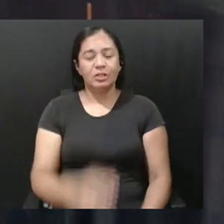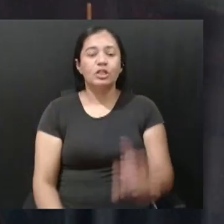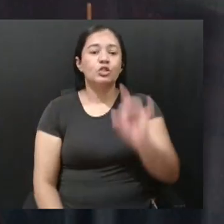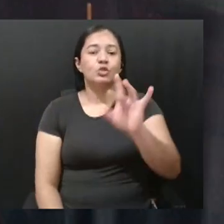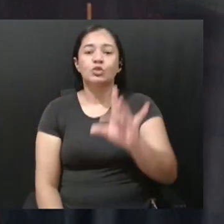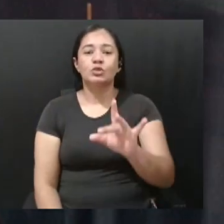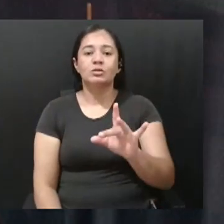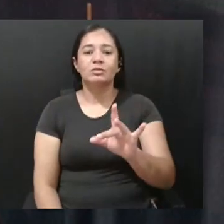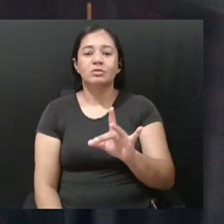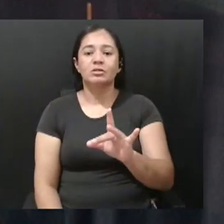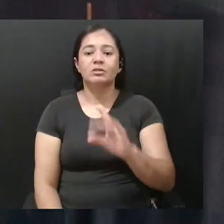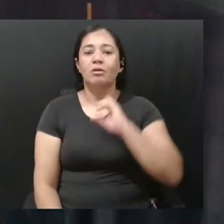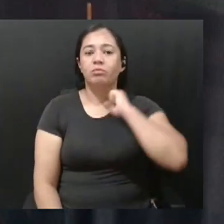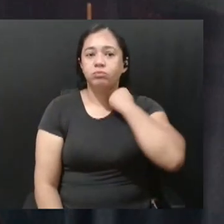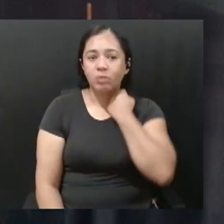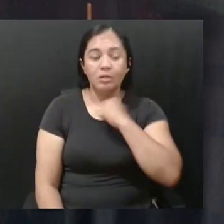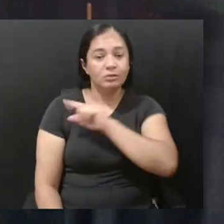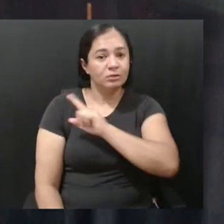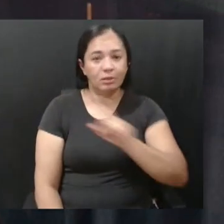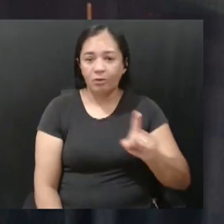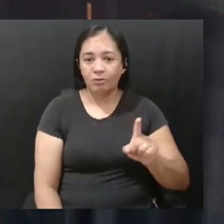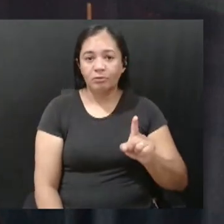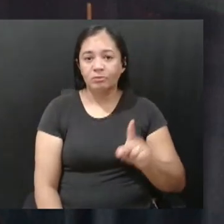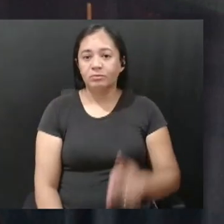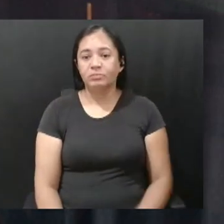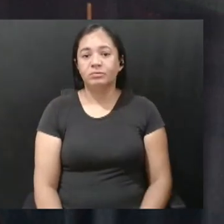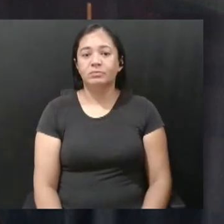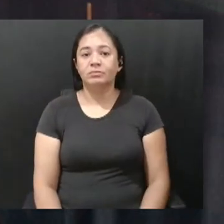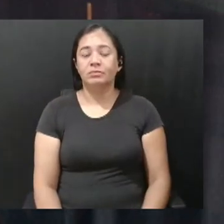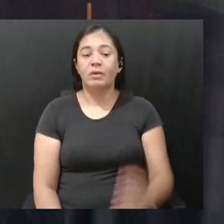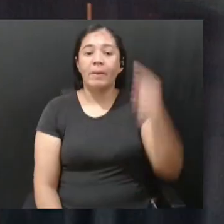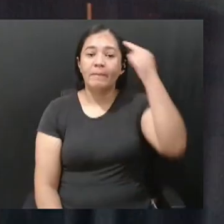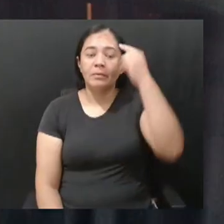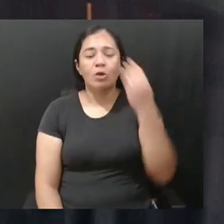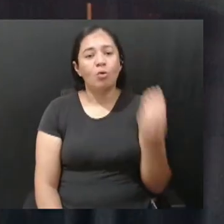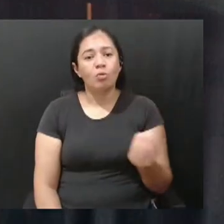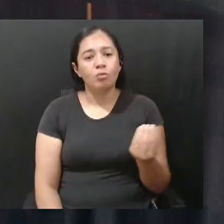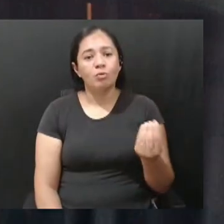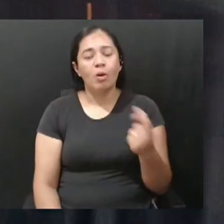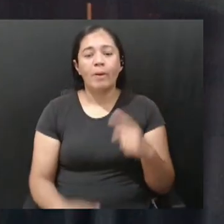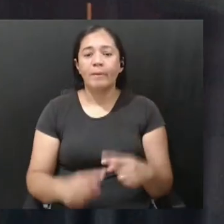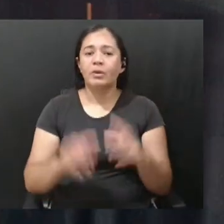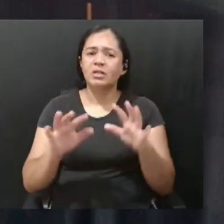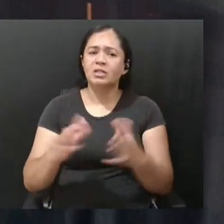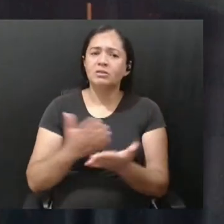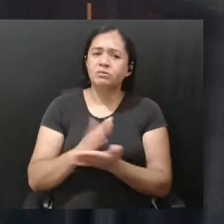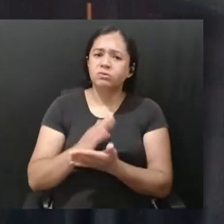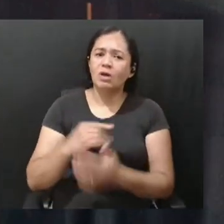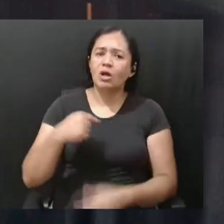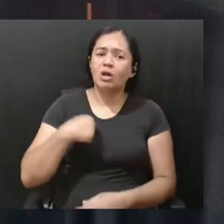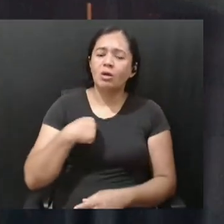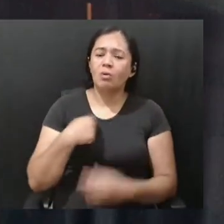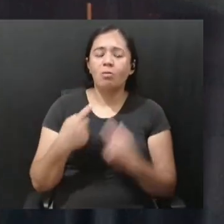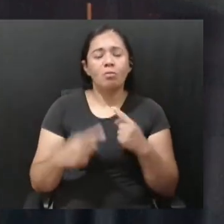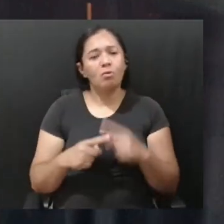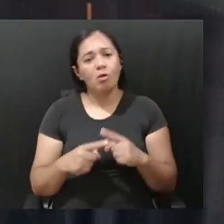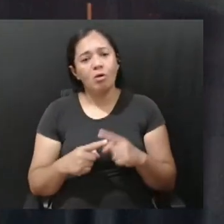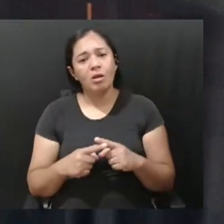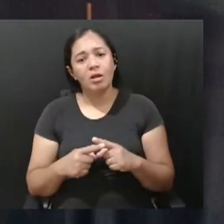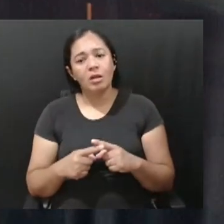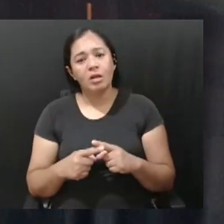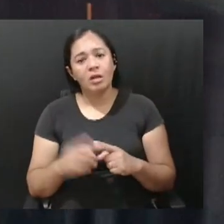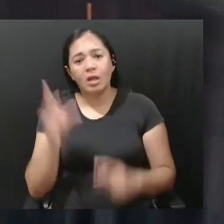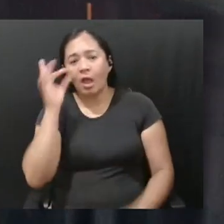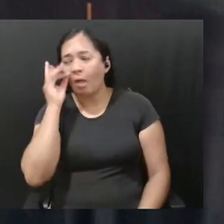estresse, só uma Uhum. ansiedade, né, é de pensar assim: "Bom, por que que isso me incomoda tanto? Por que que a presença de X ou